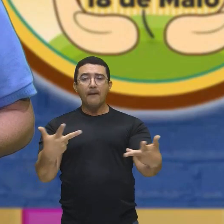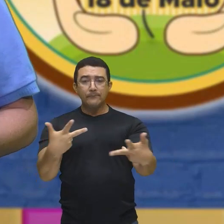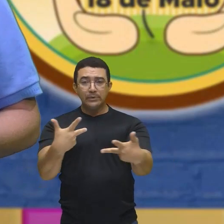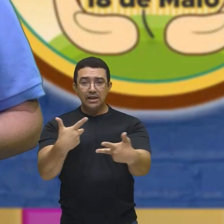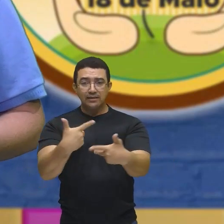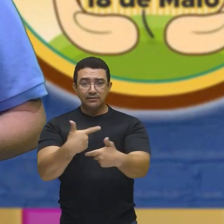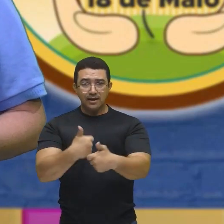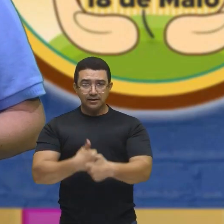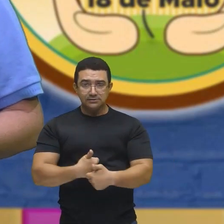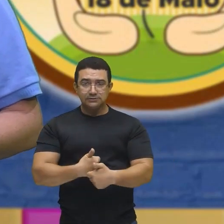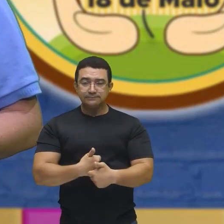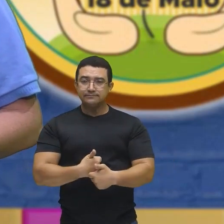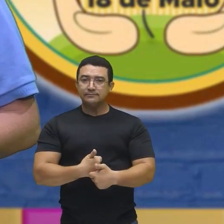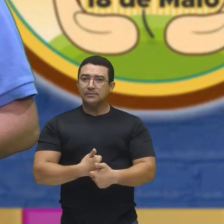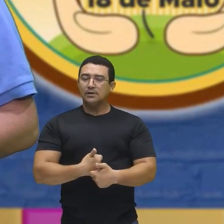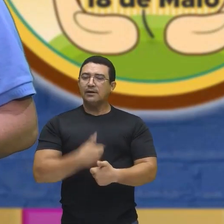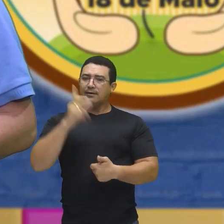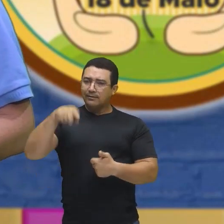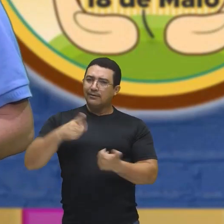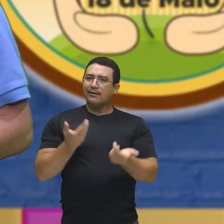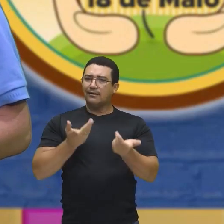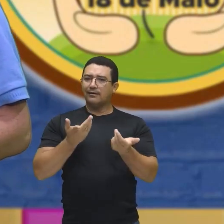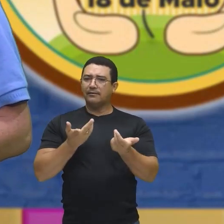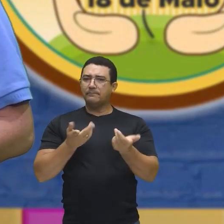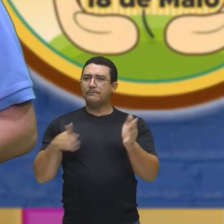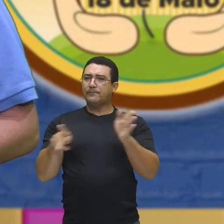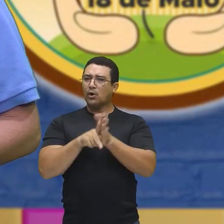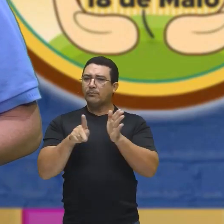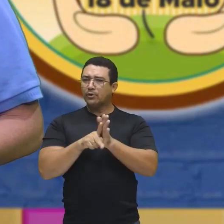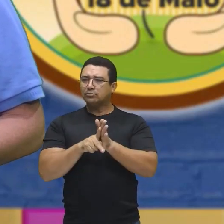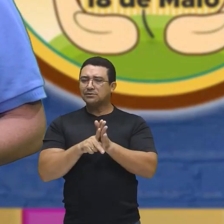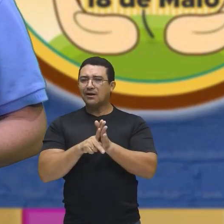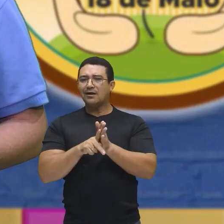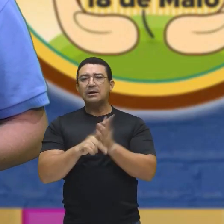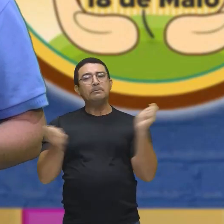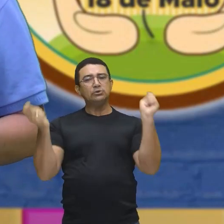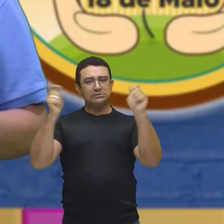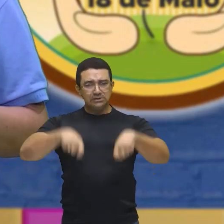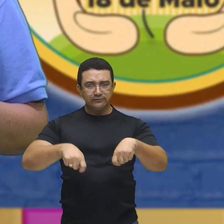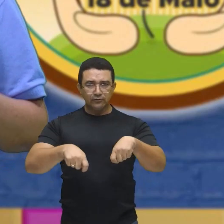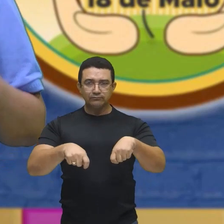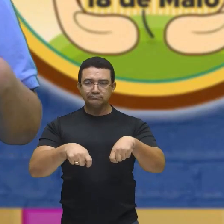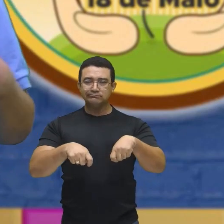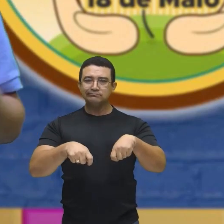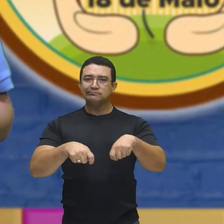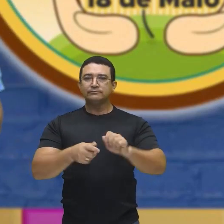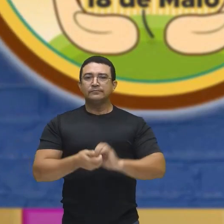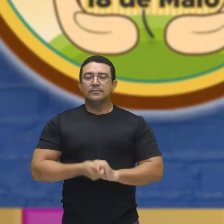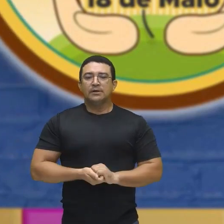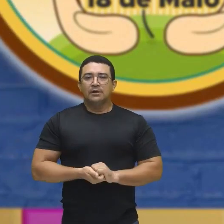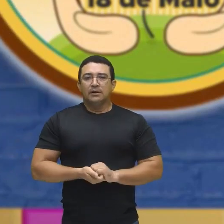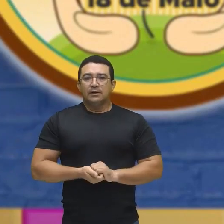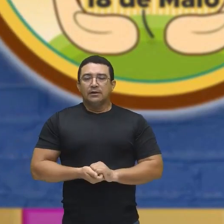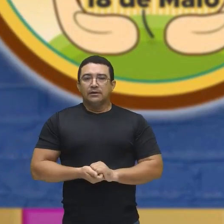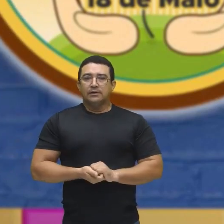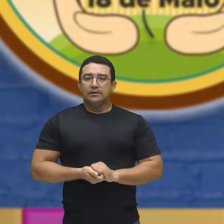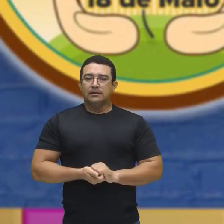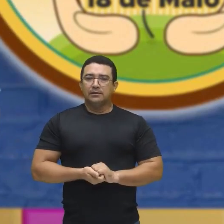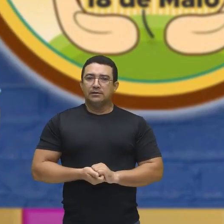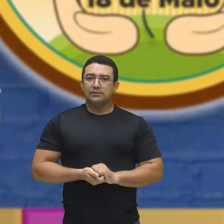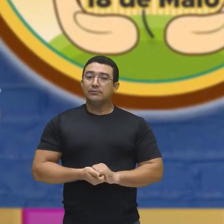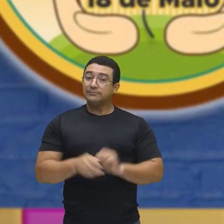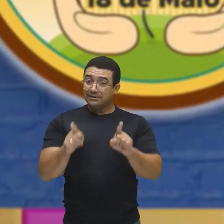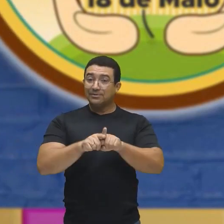habilidades que fazem parte do quê? Da competência, certo? Então, nada melhor do que envolver também